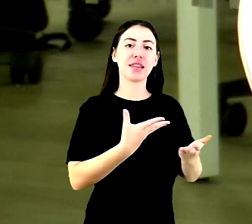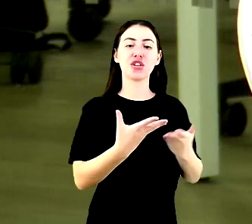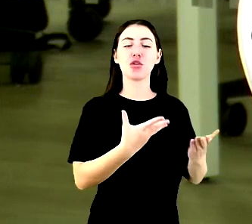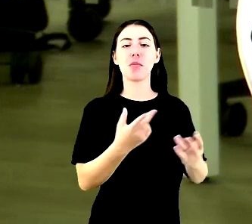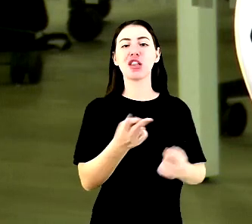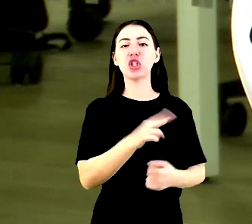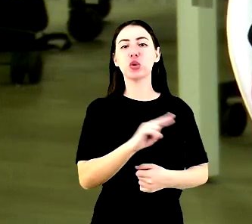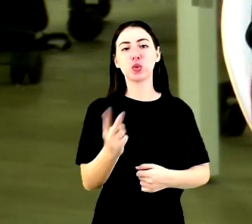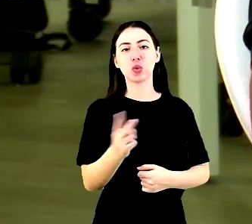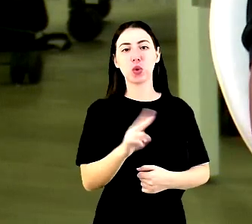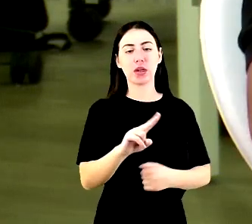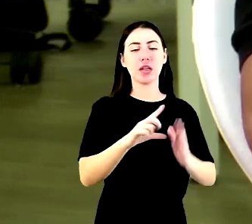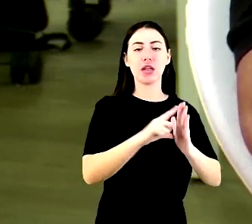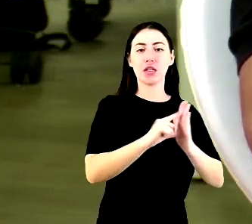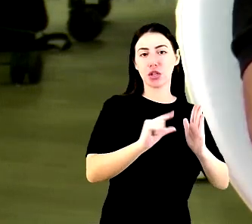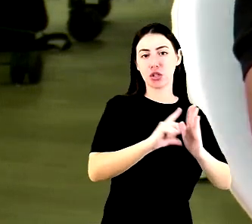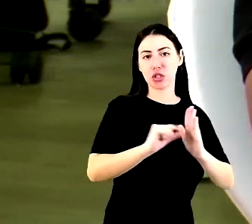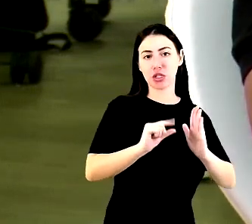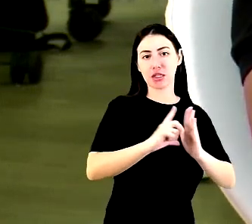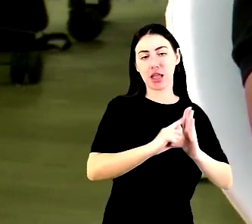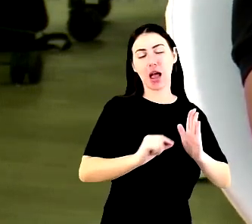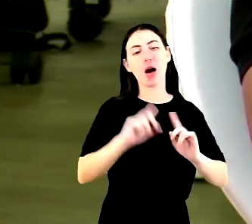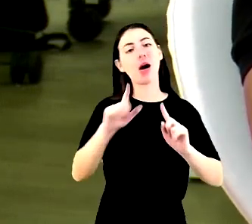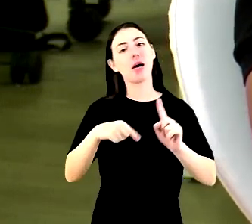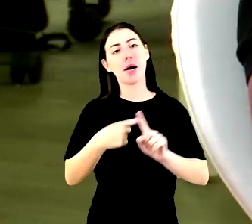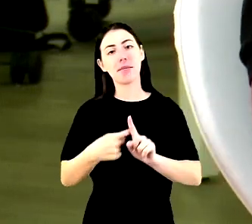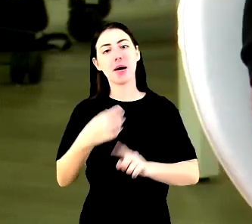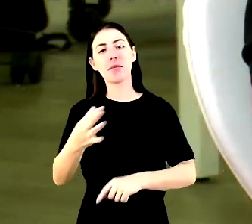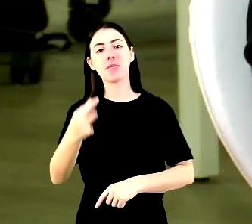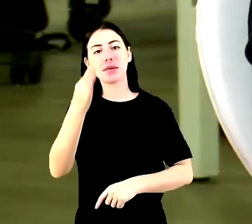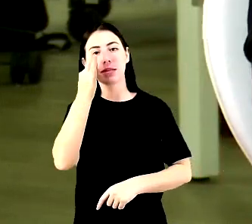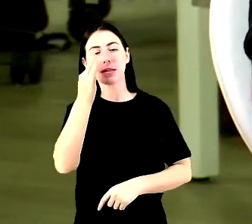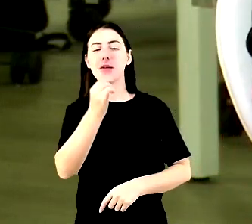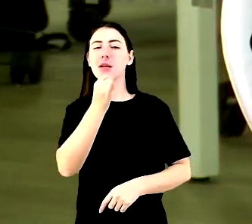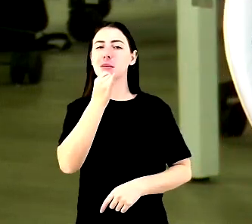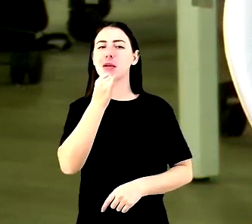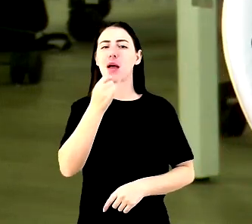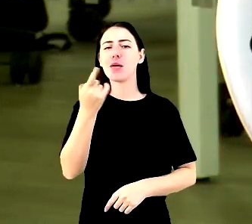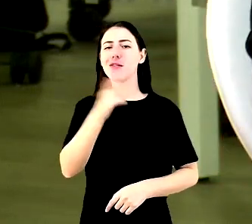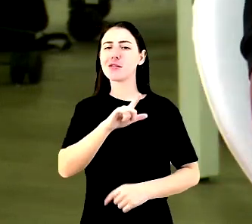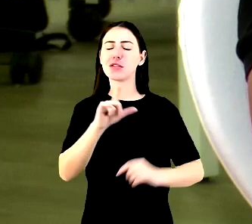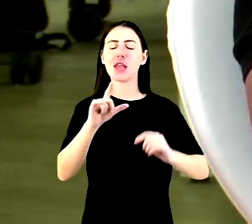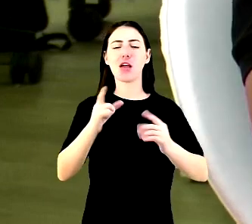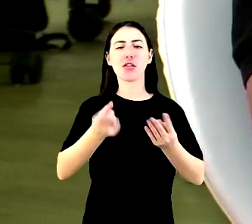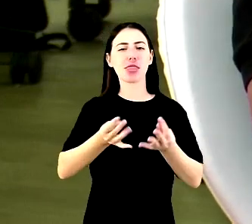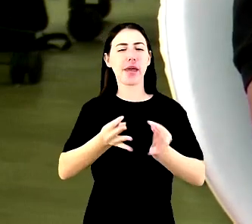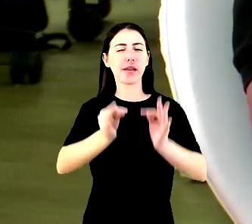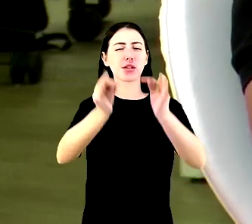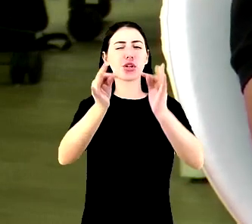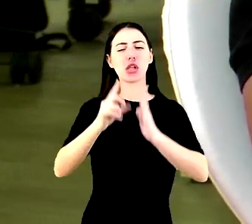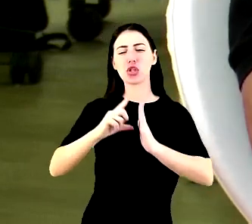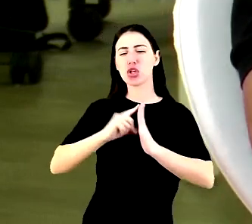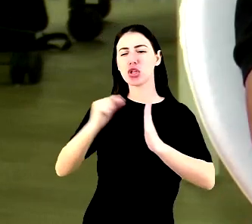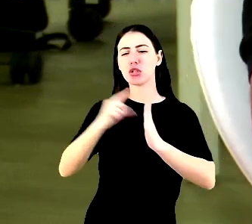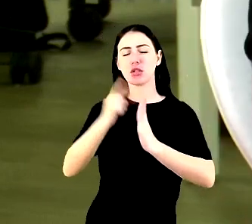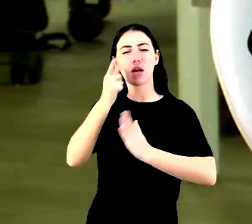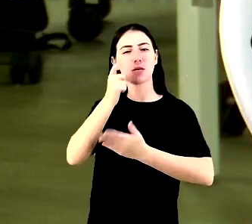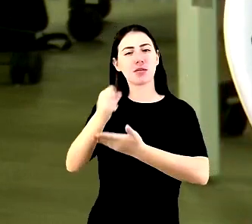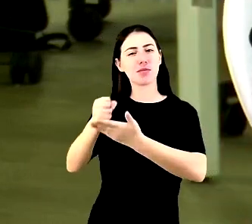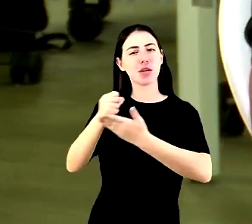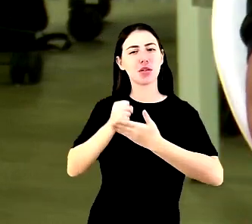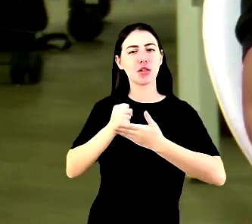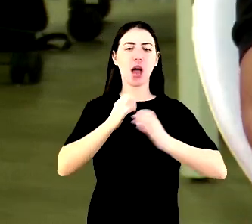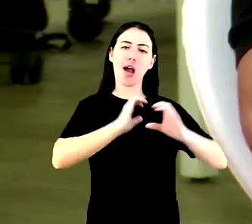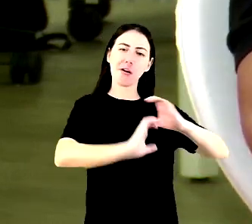digital para, obviamente, ajudar o processo, otimizar o processo, estar tá mais presente, facilitar a comunicação, educar a